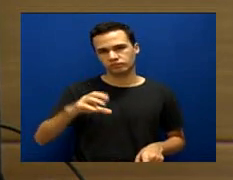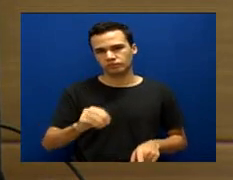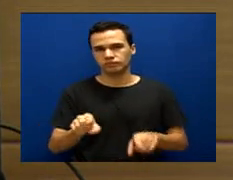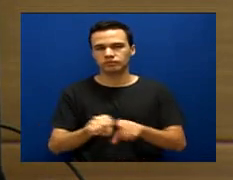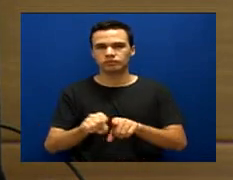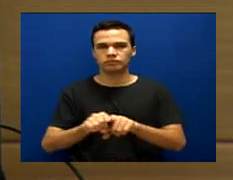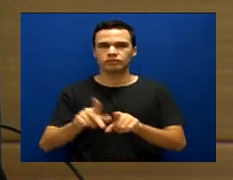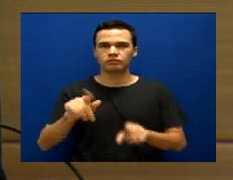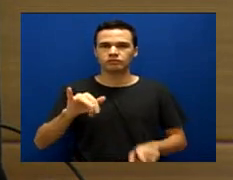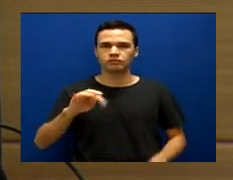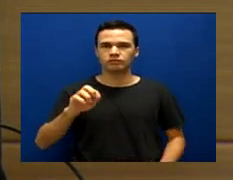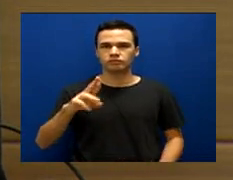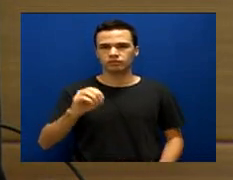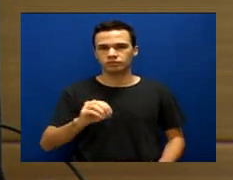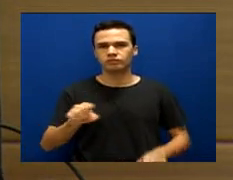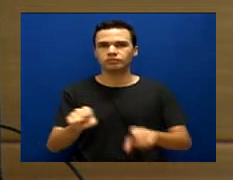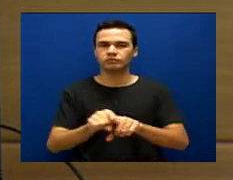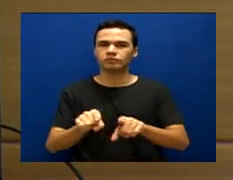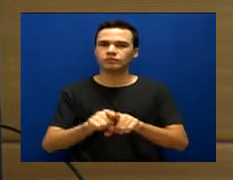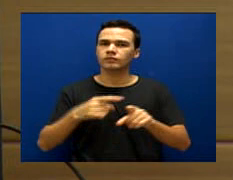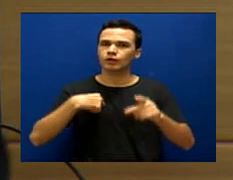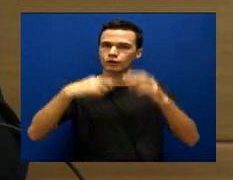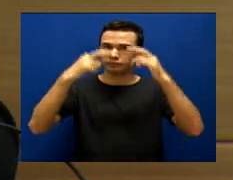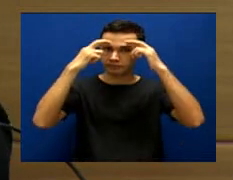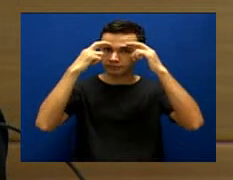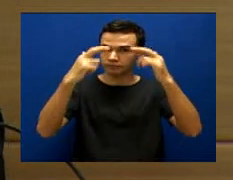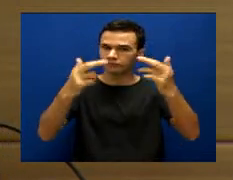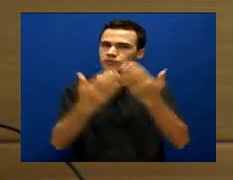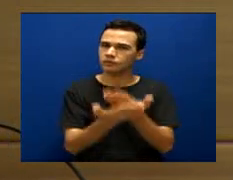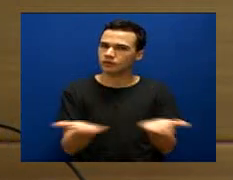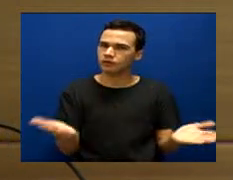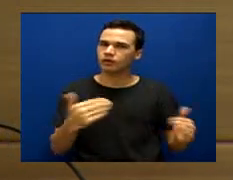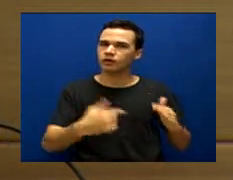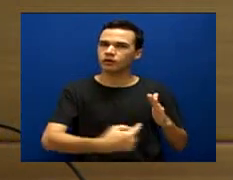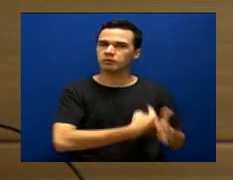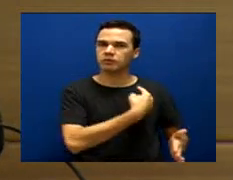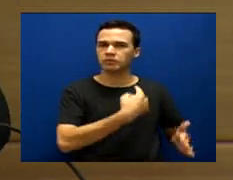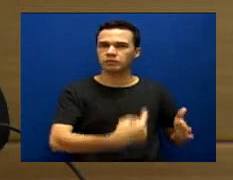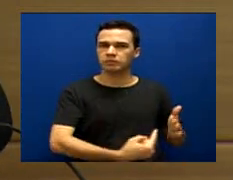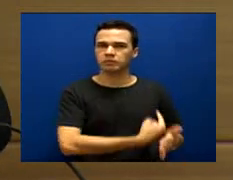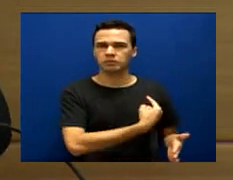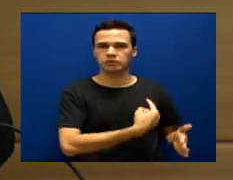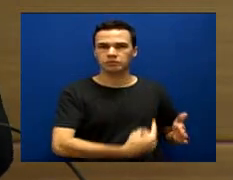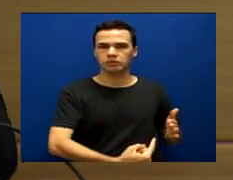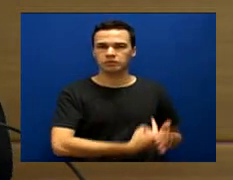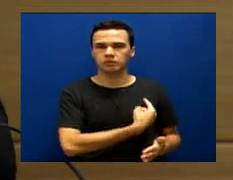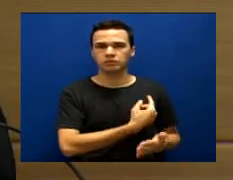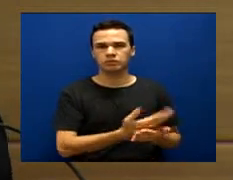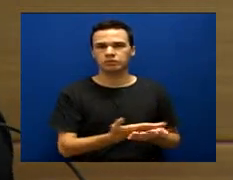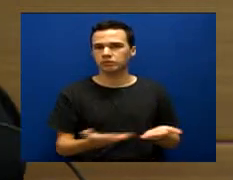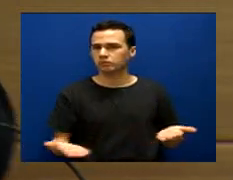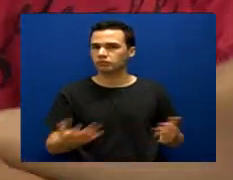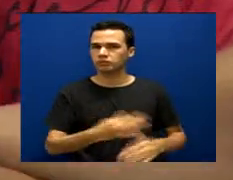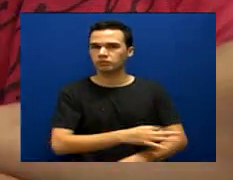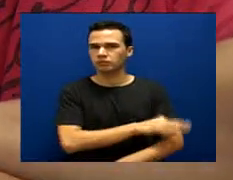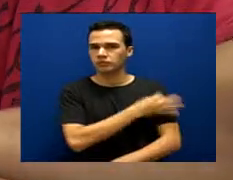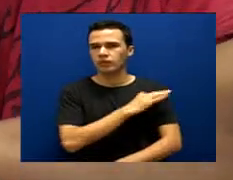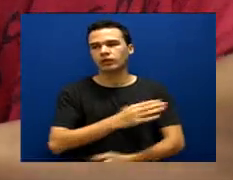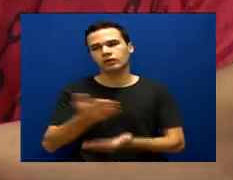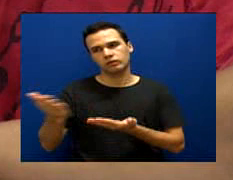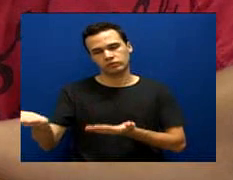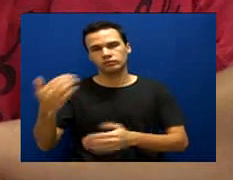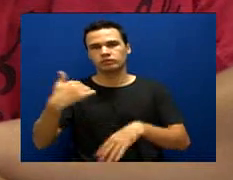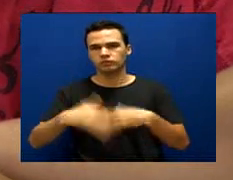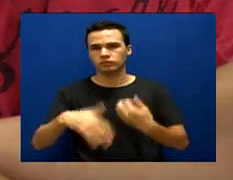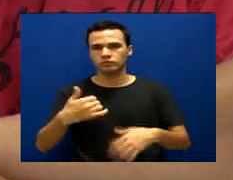Dr. Pietro. E até em respeito a vocês, algumas perguntas que vieram, que precisar de uma apuração mais técnica, eles vão,